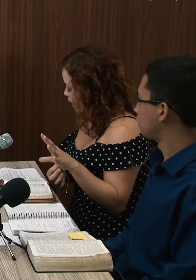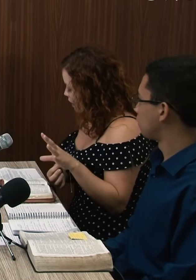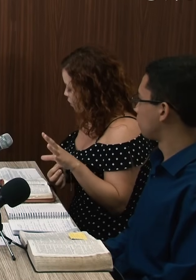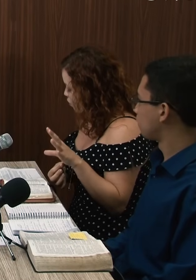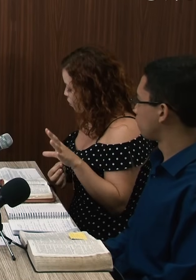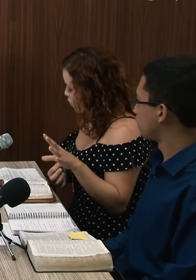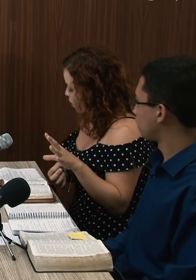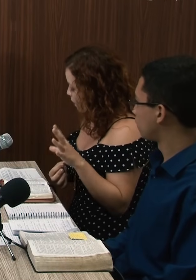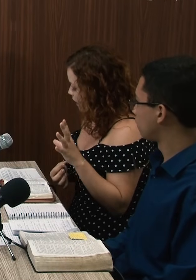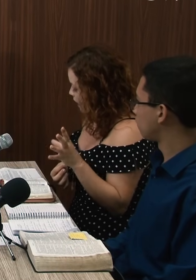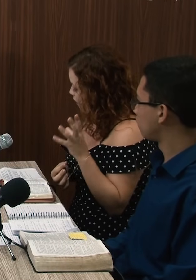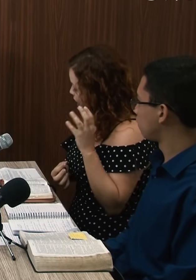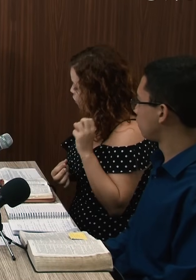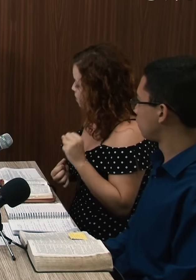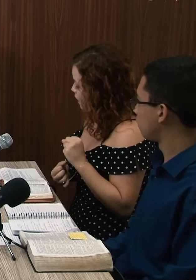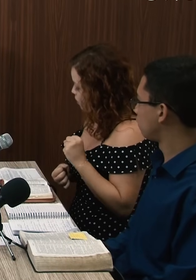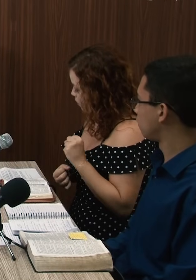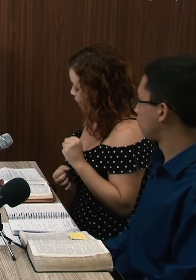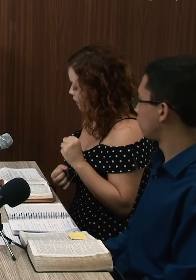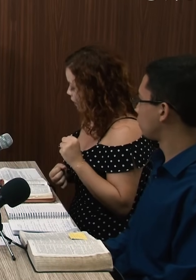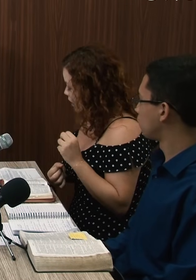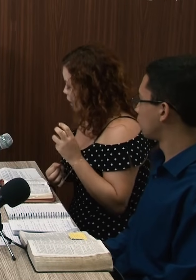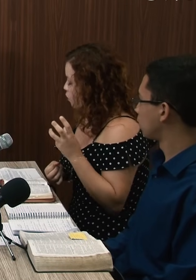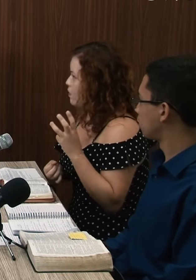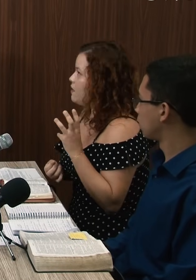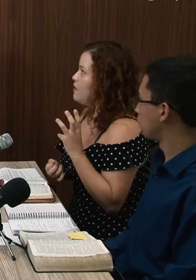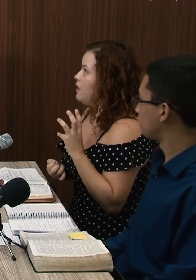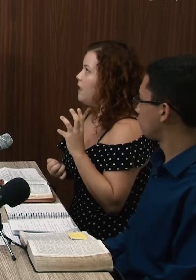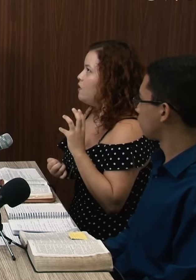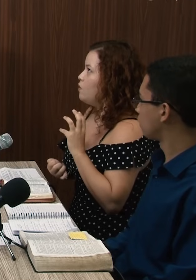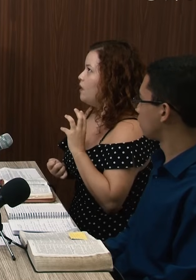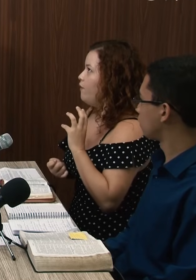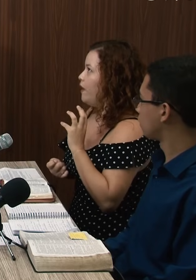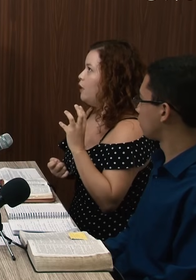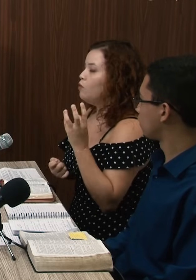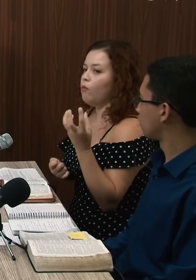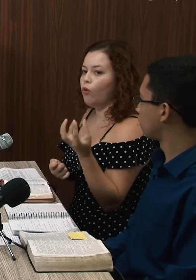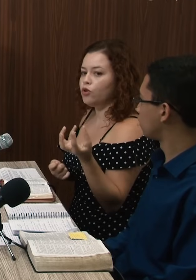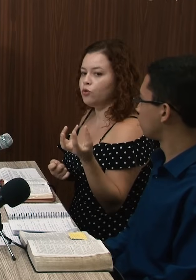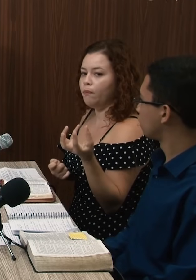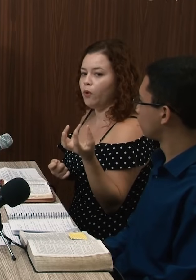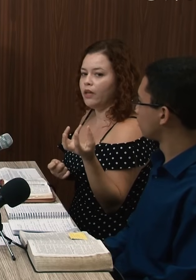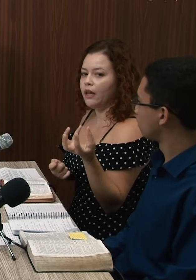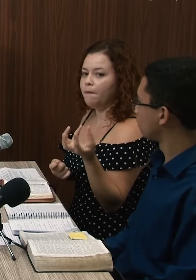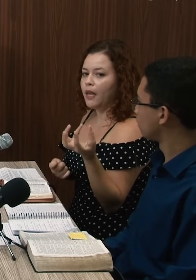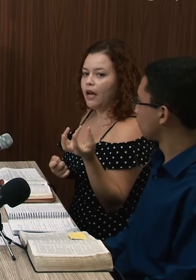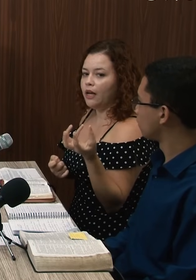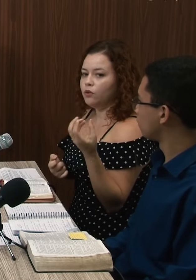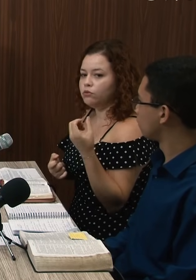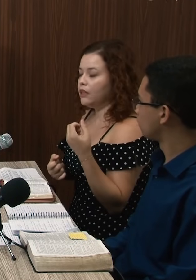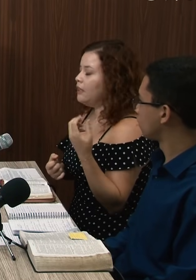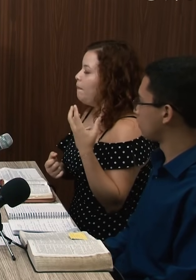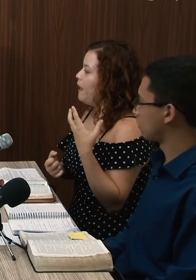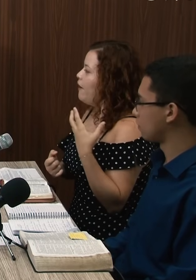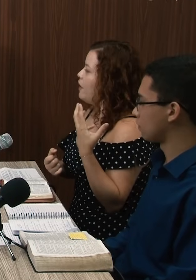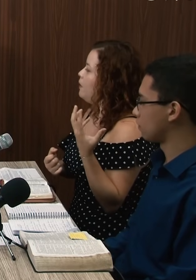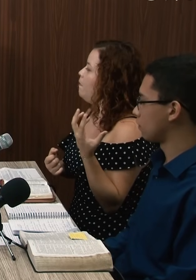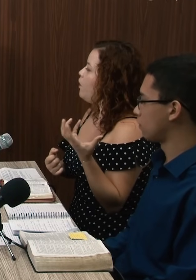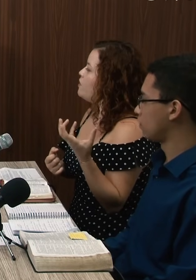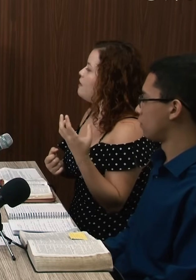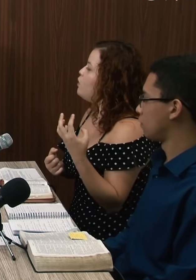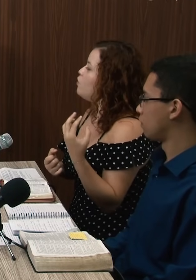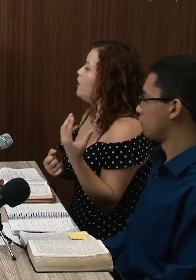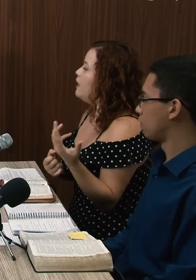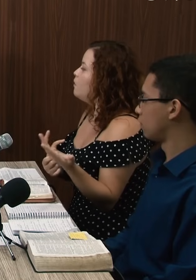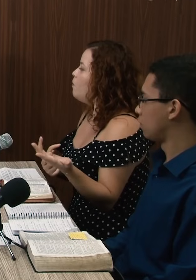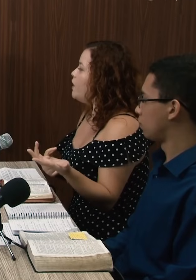não sair do corpo. E é o Espírito, não é, que nos ensina isso e fala do mosto, porque a doutrina, a palavra, ela não